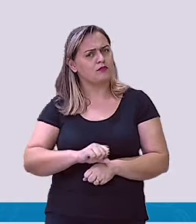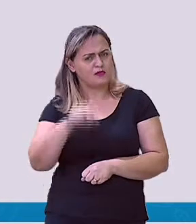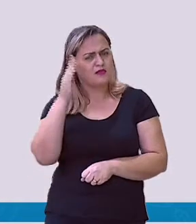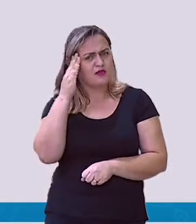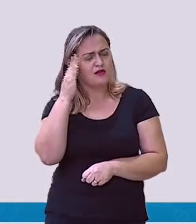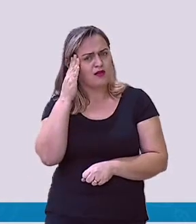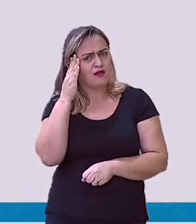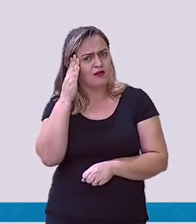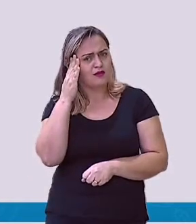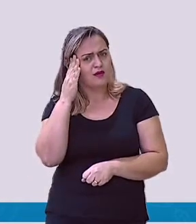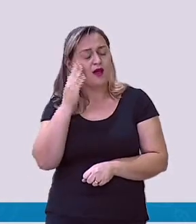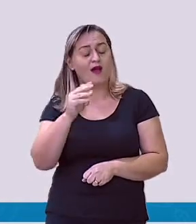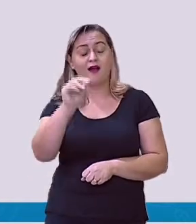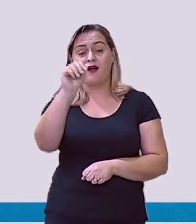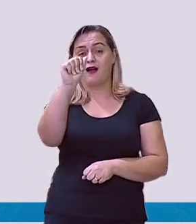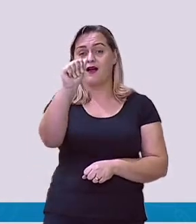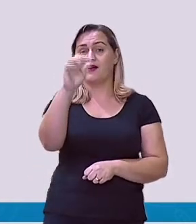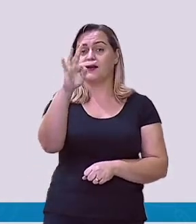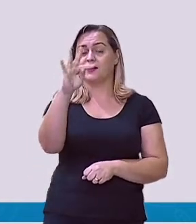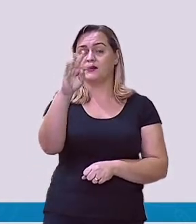A atmosfera.